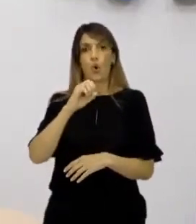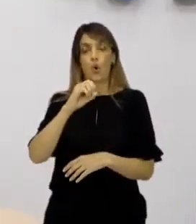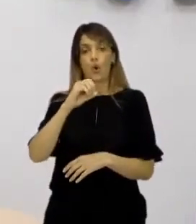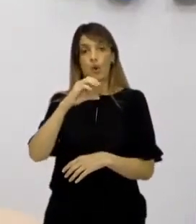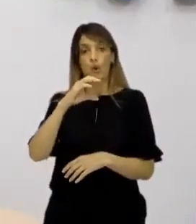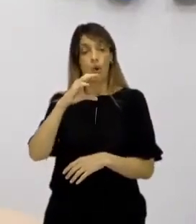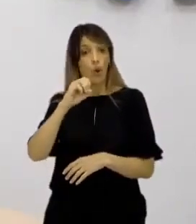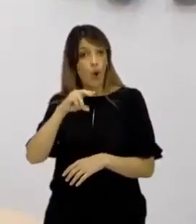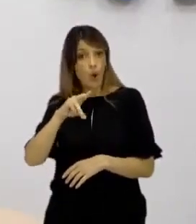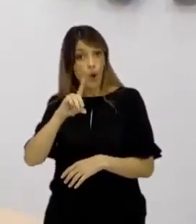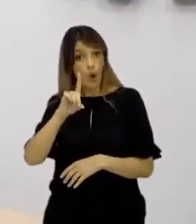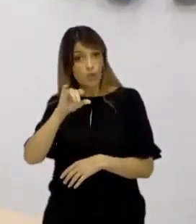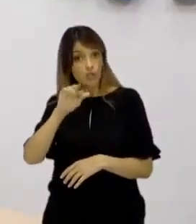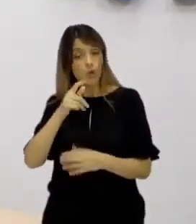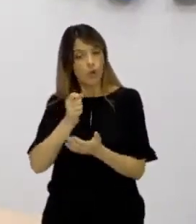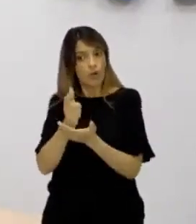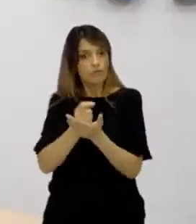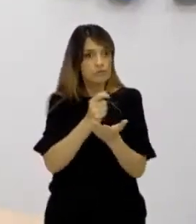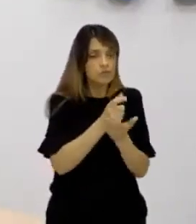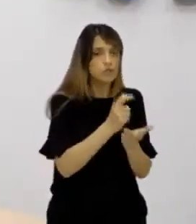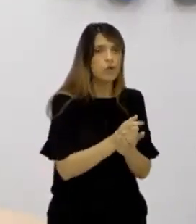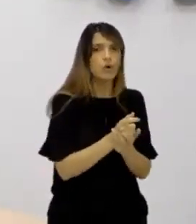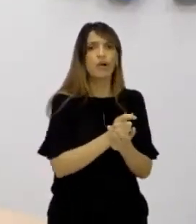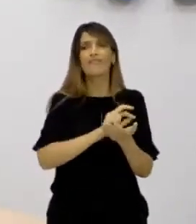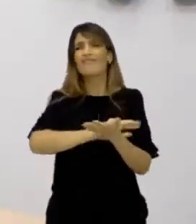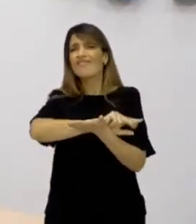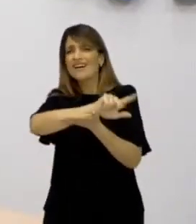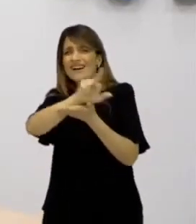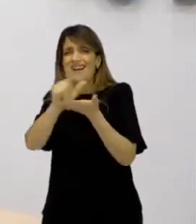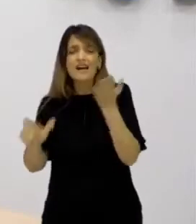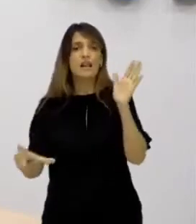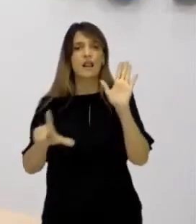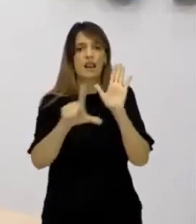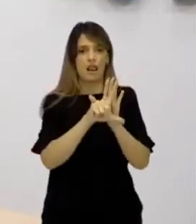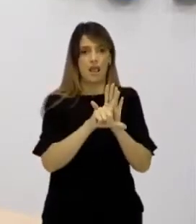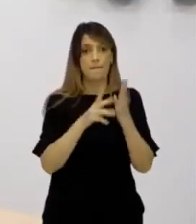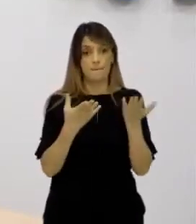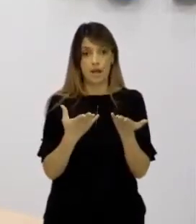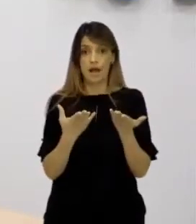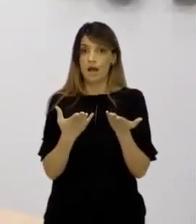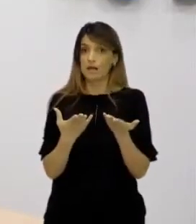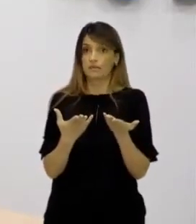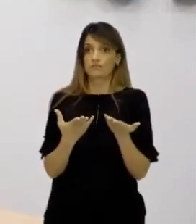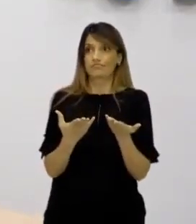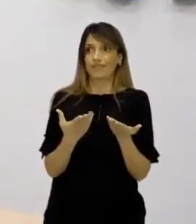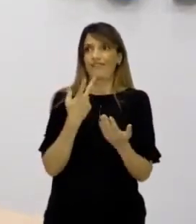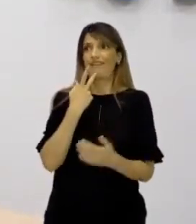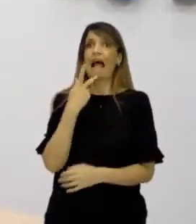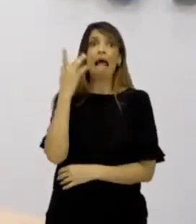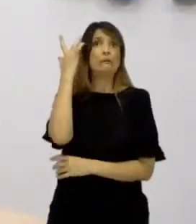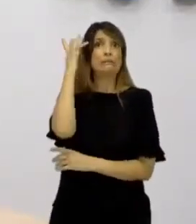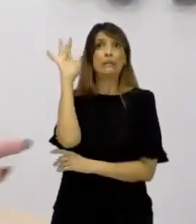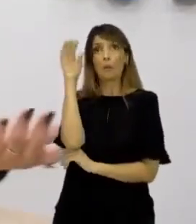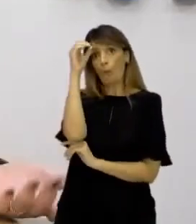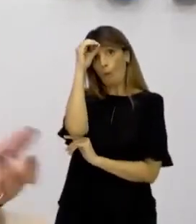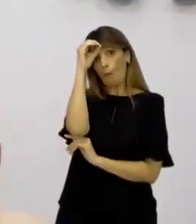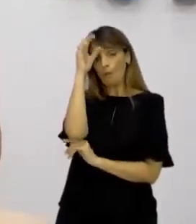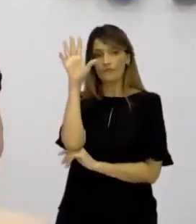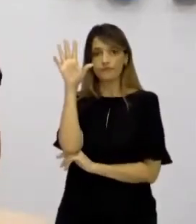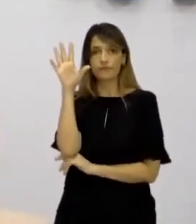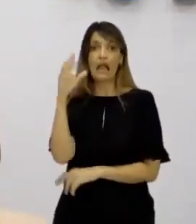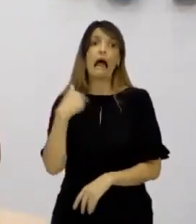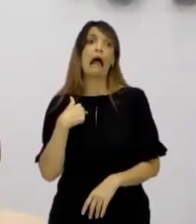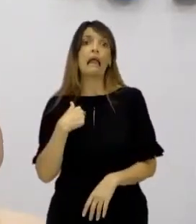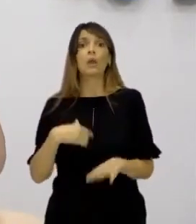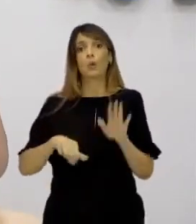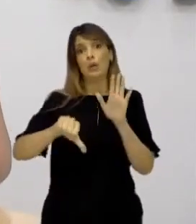leis além da nossa própria Constituição. Mas a gente nunca pode alegar que a gente não sabe. Então, tipo, ah, eu cometi um crime, eu vou